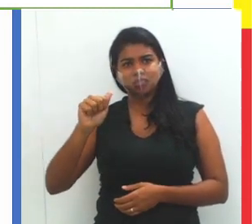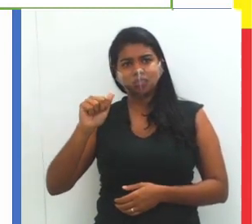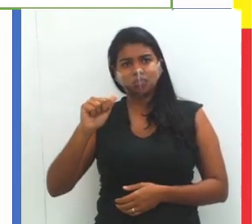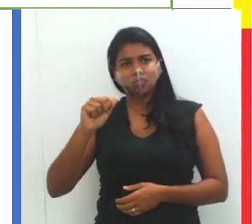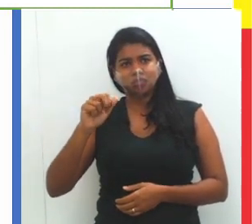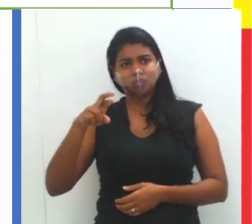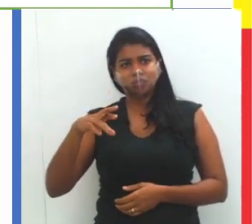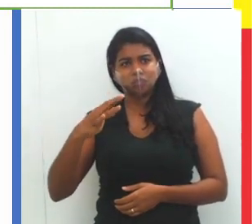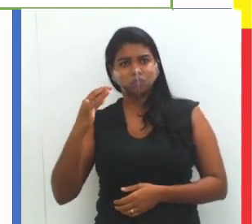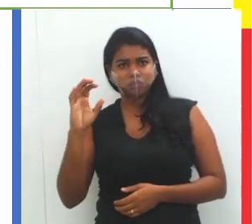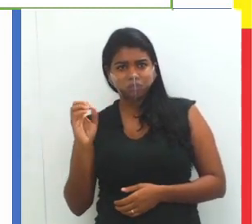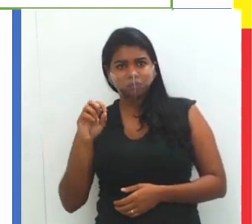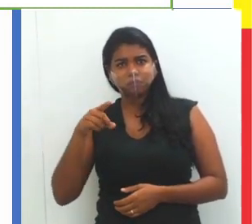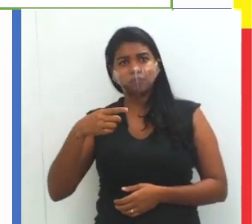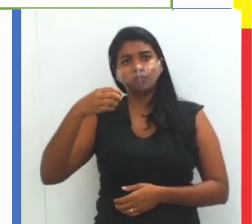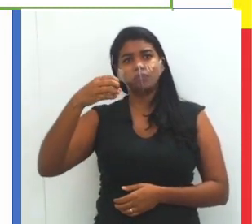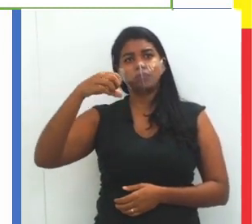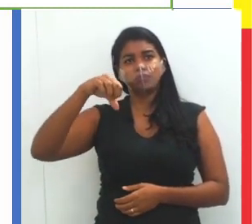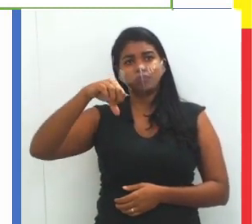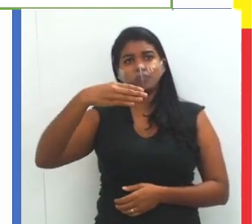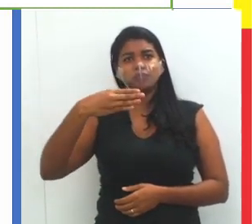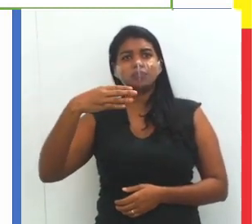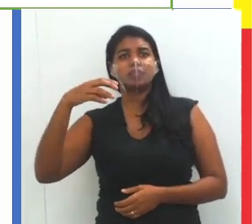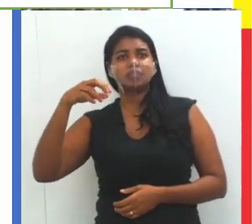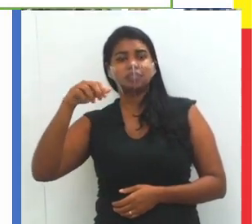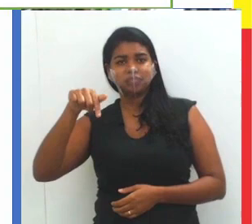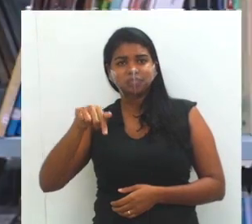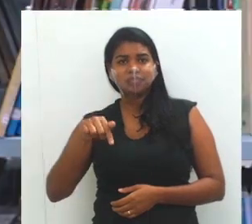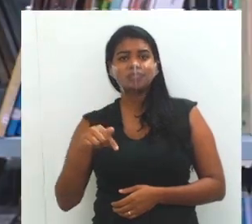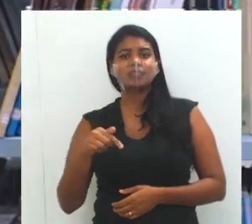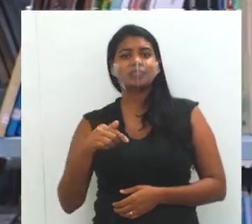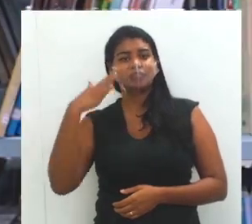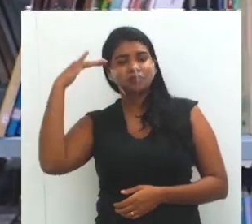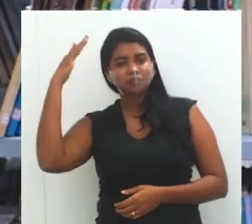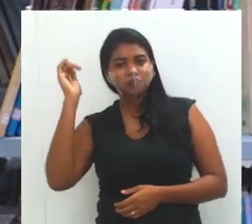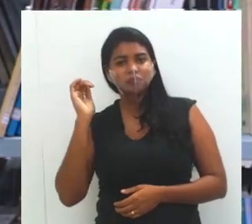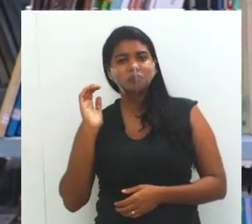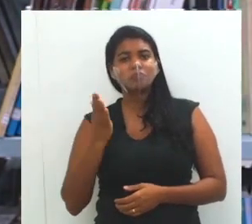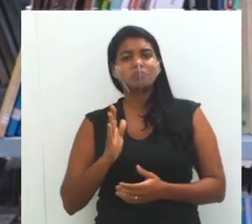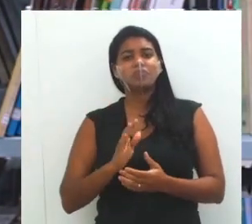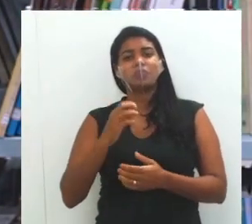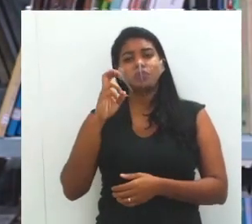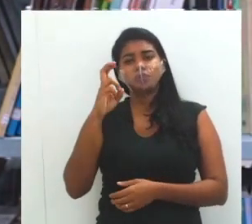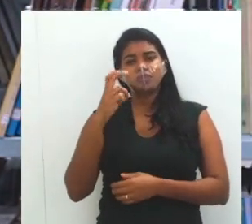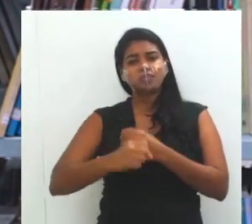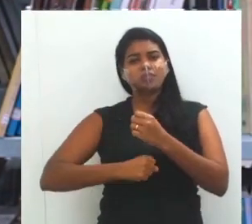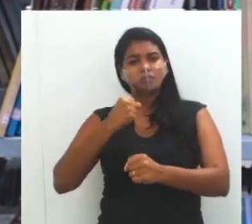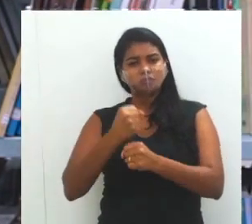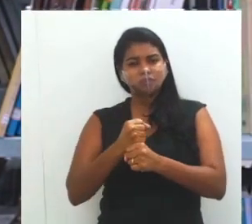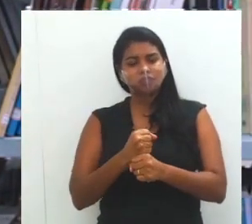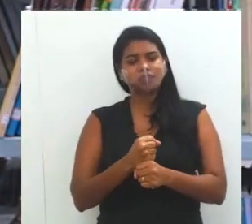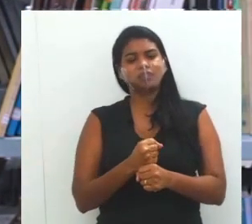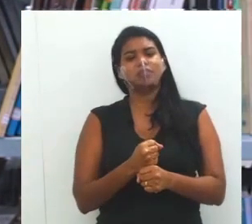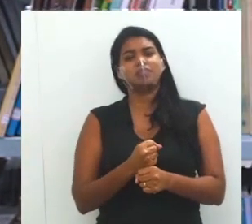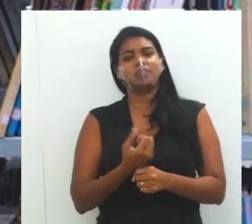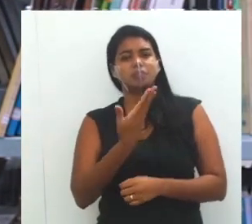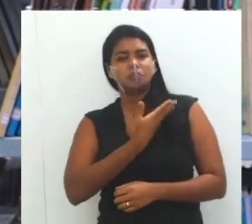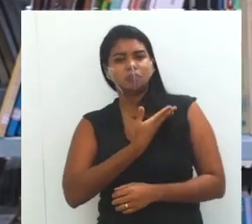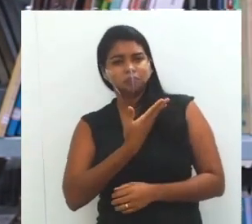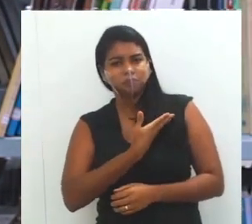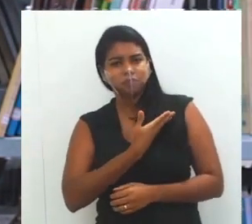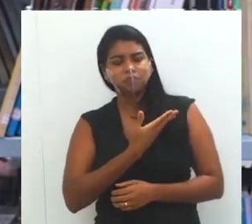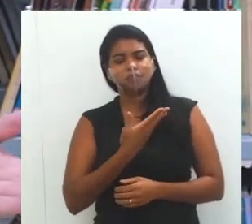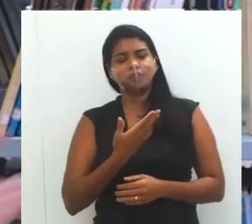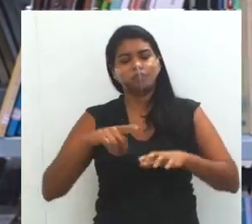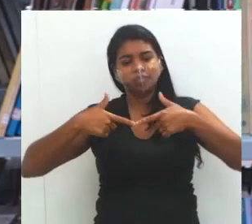virou hino do Nordeste brasileiro, né? Lembrar que essa parceria com Humberto Teixeira, ela durou 5 anos, certo? Humberto Teixeira,